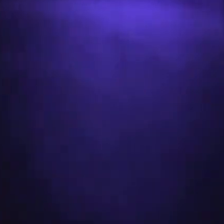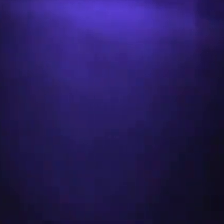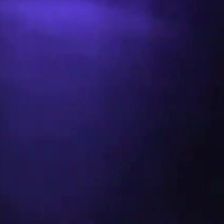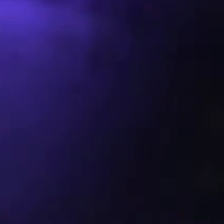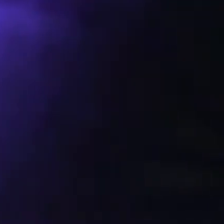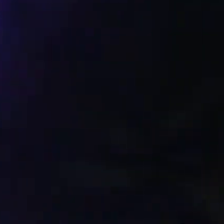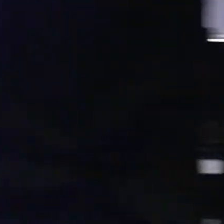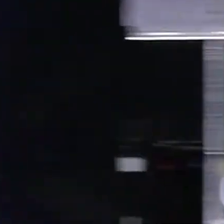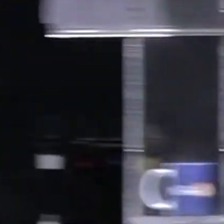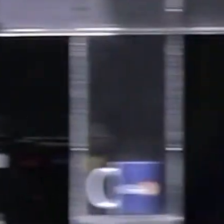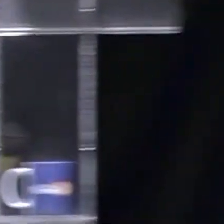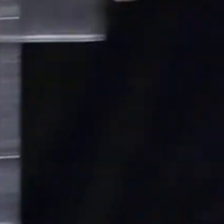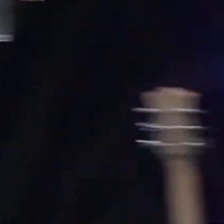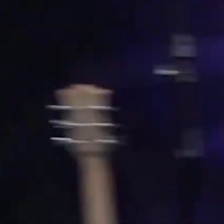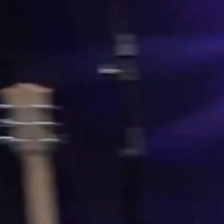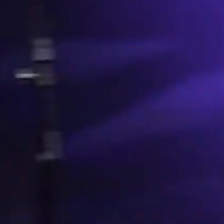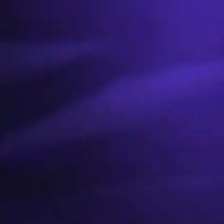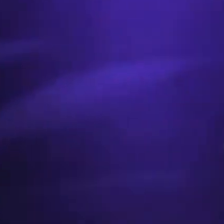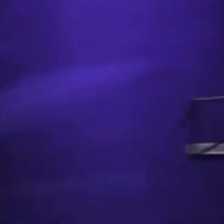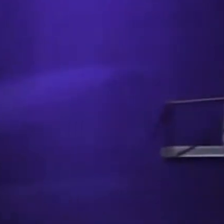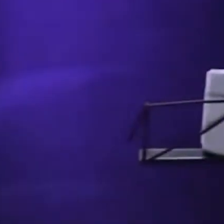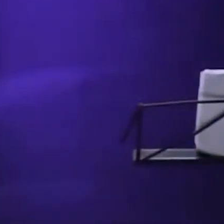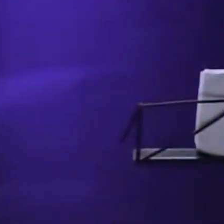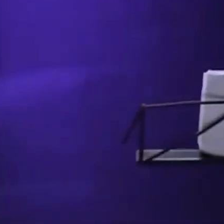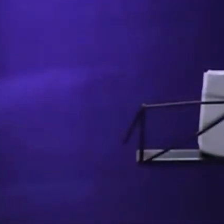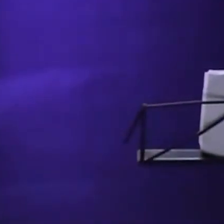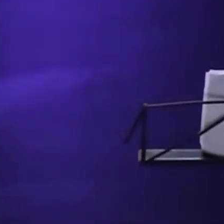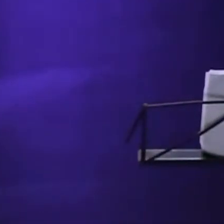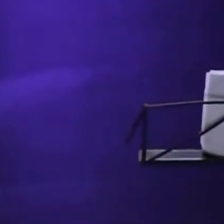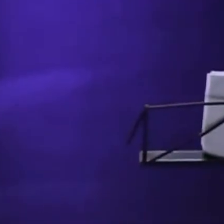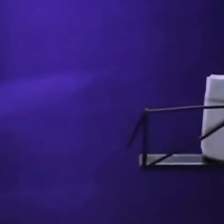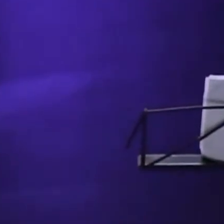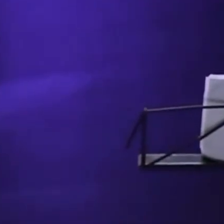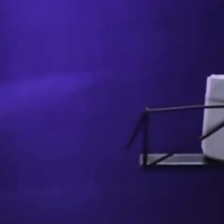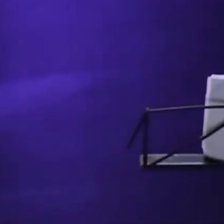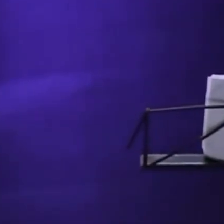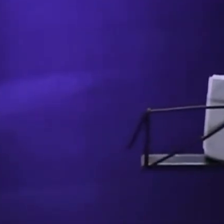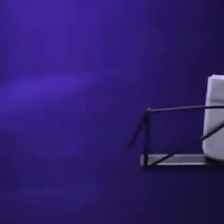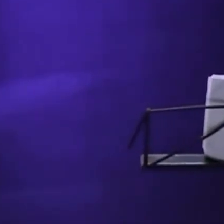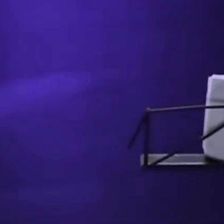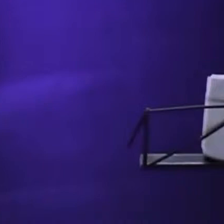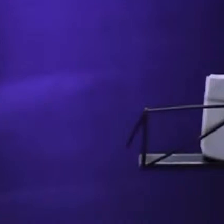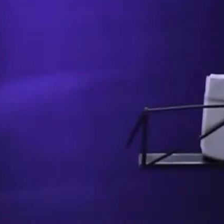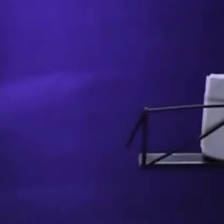Ao ponto de um menino com 7 anos de idade subir no telhado da casa do meu pai.